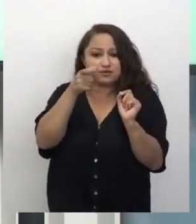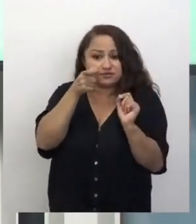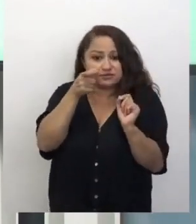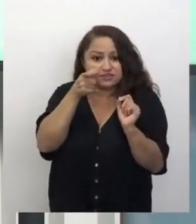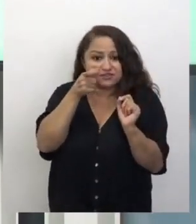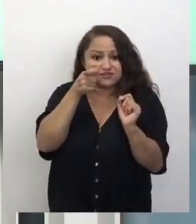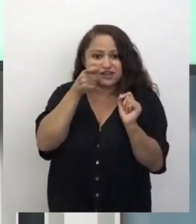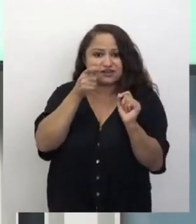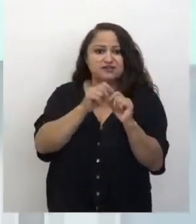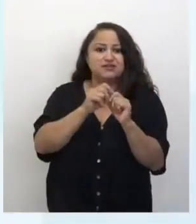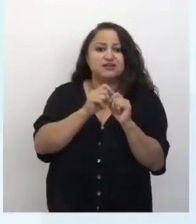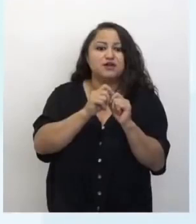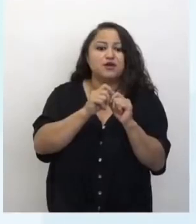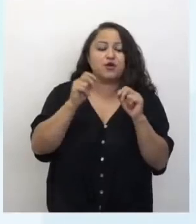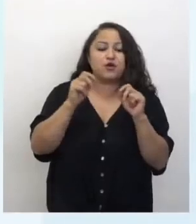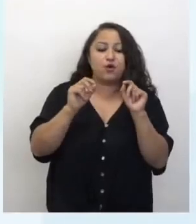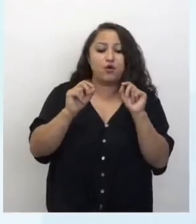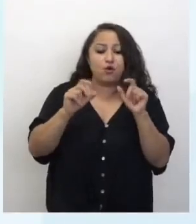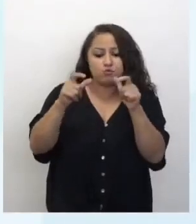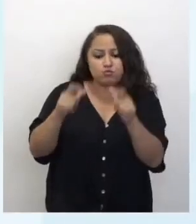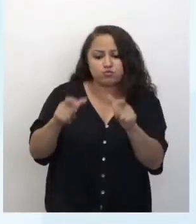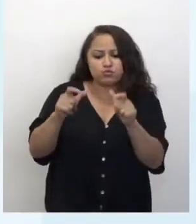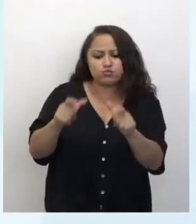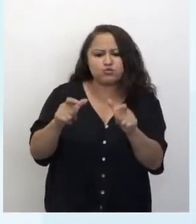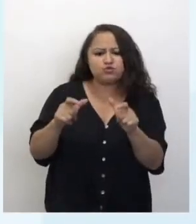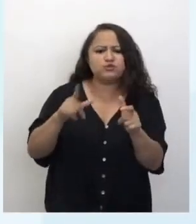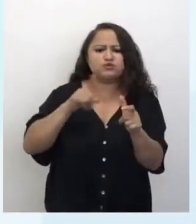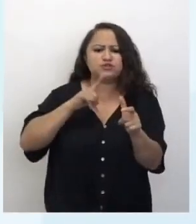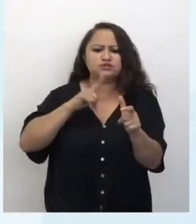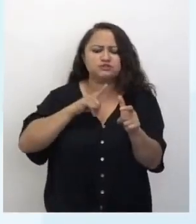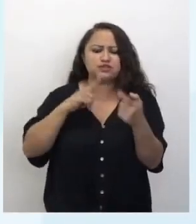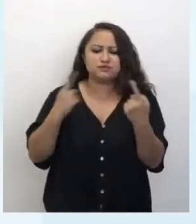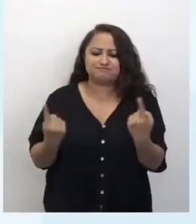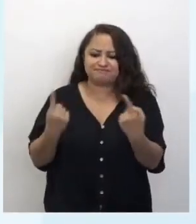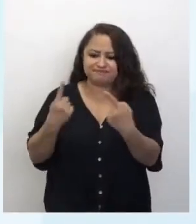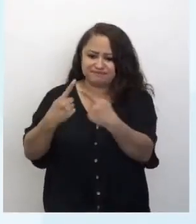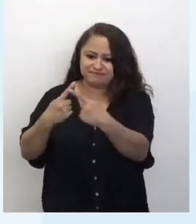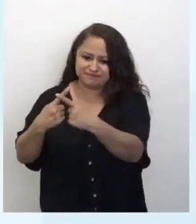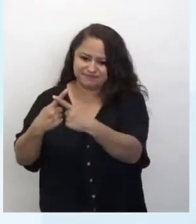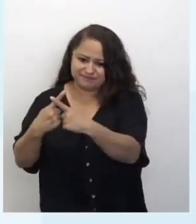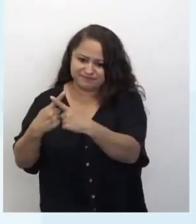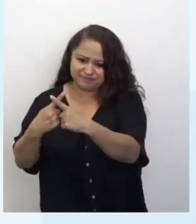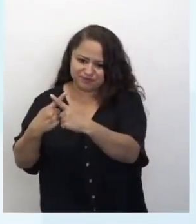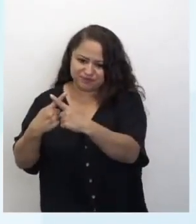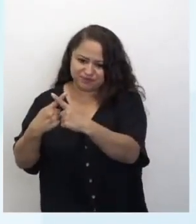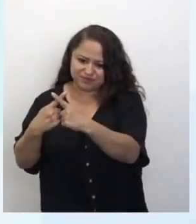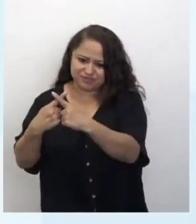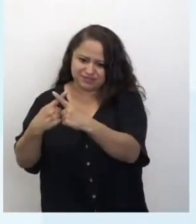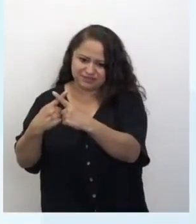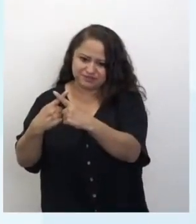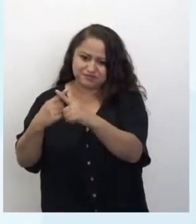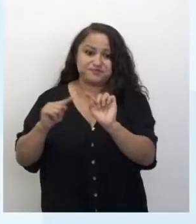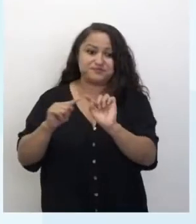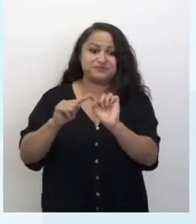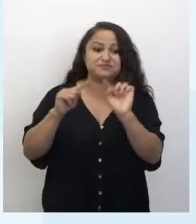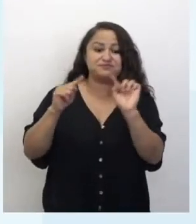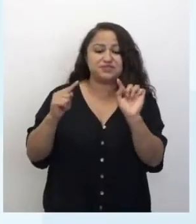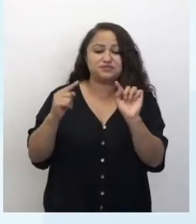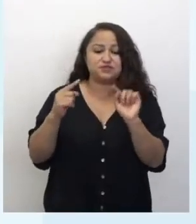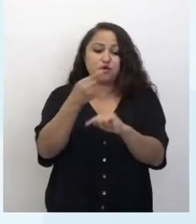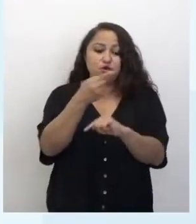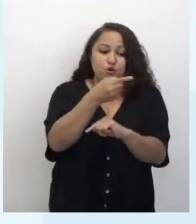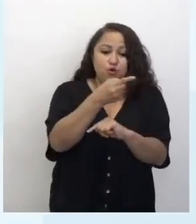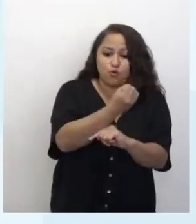vou observar por qual número eu multiplico o 1 para chegar no